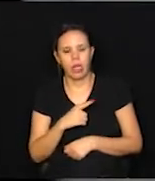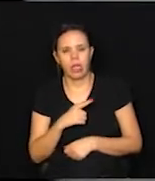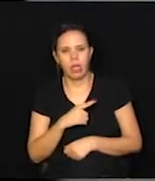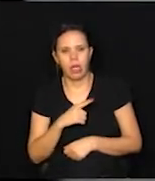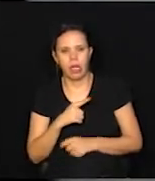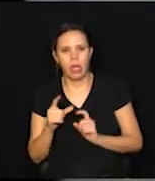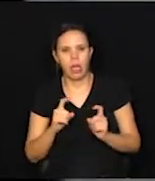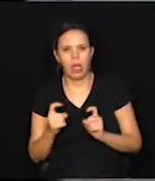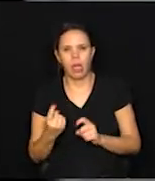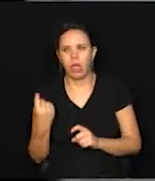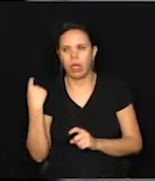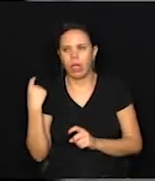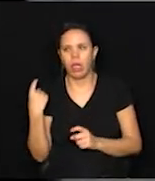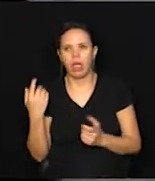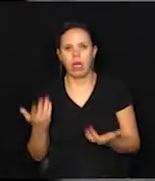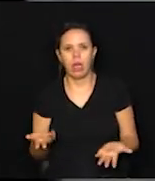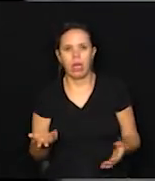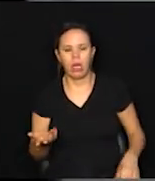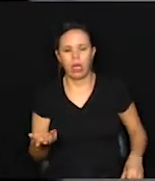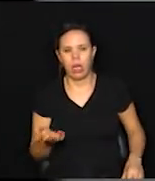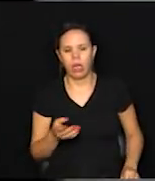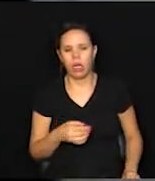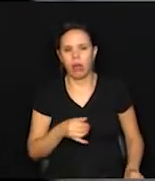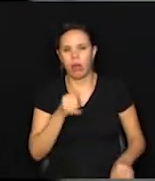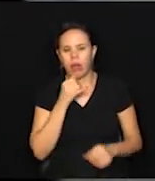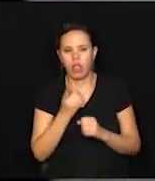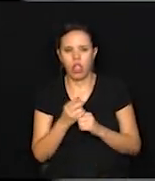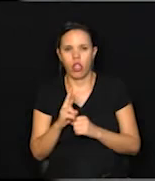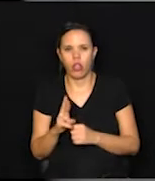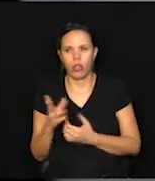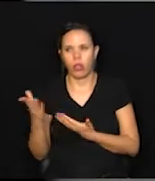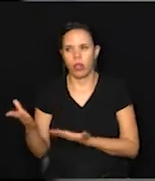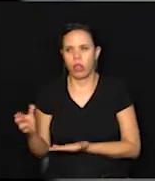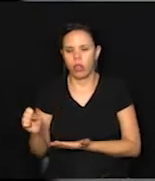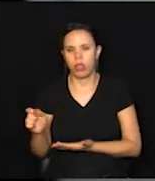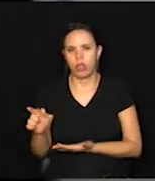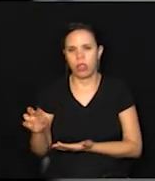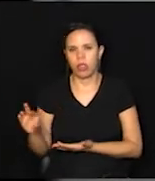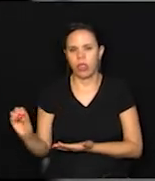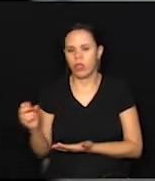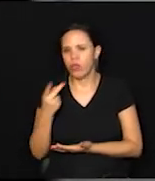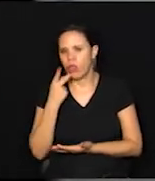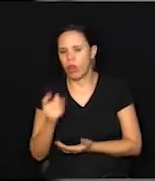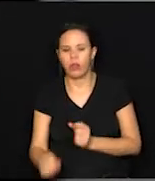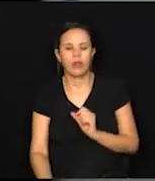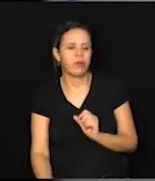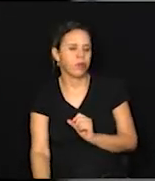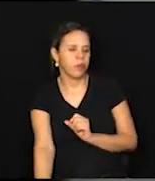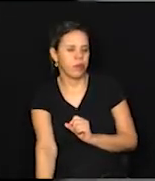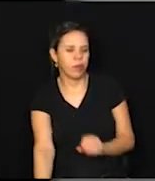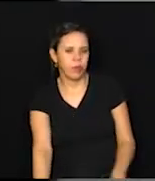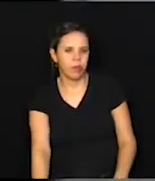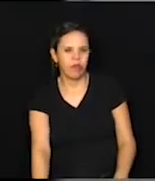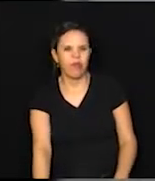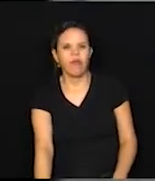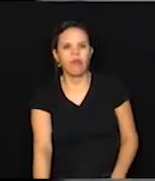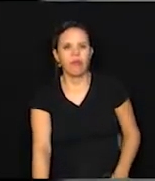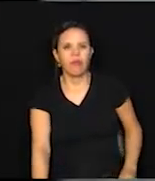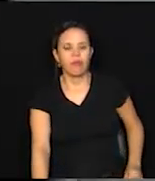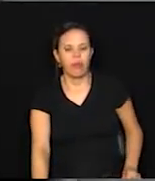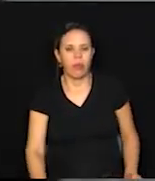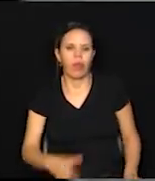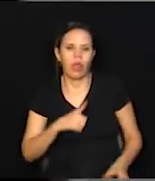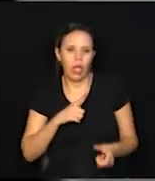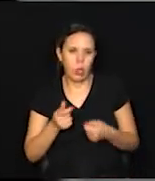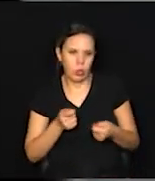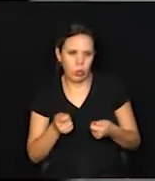reunião anterior a questão, o doutor Sérgio inclusive comentou sobre que como havia um